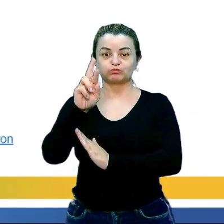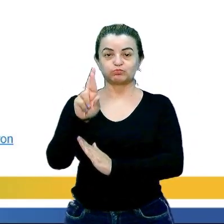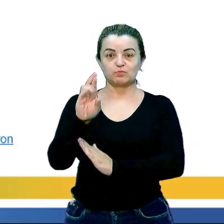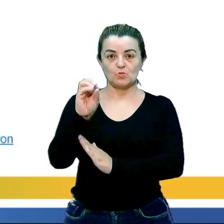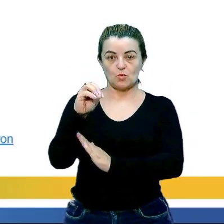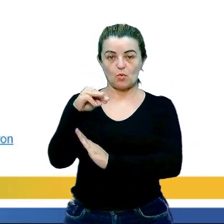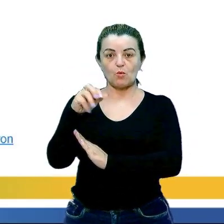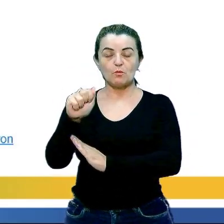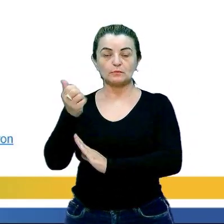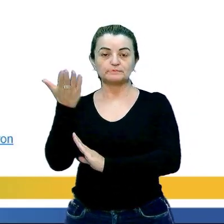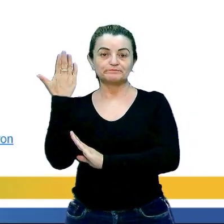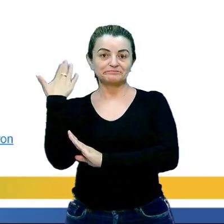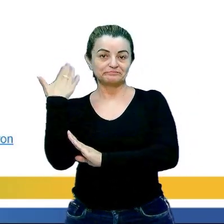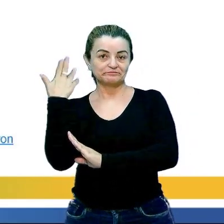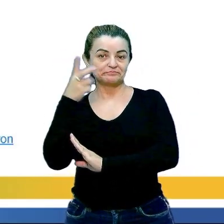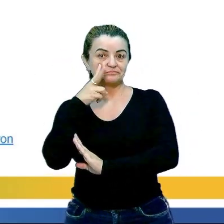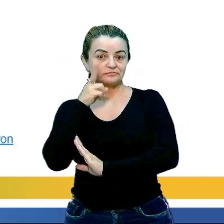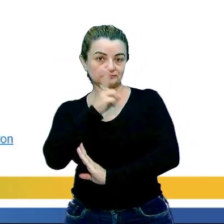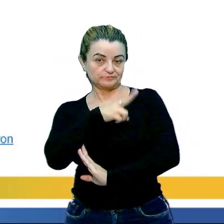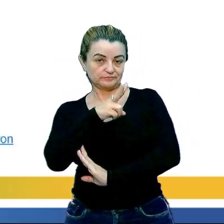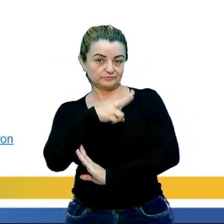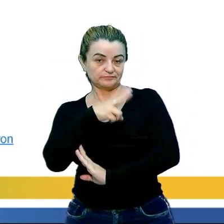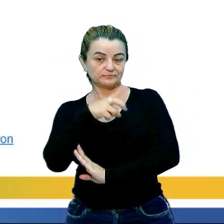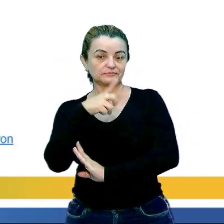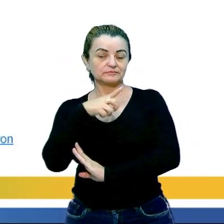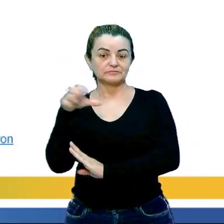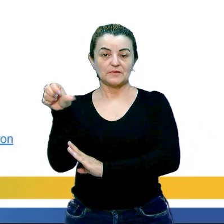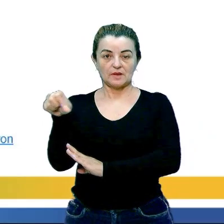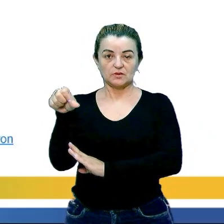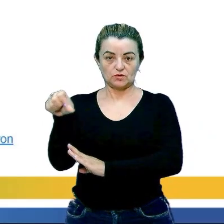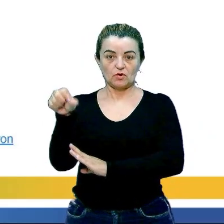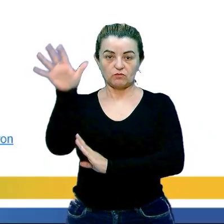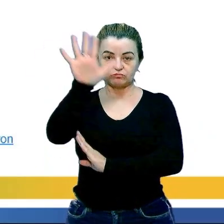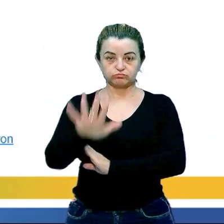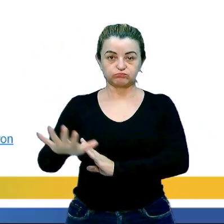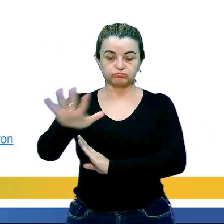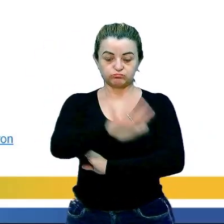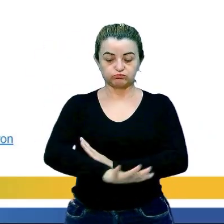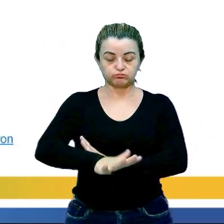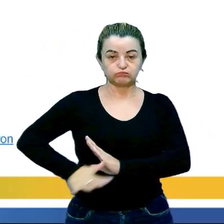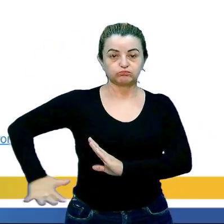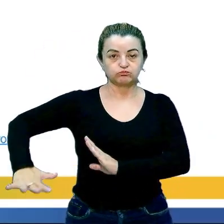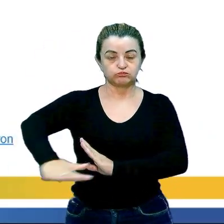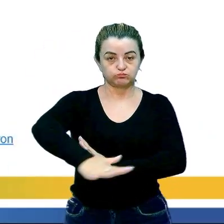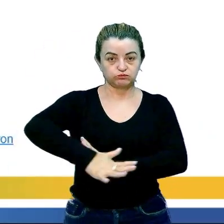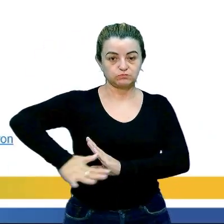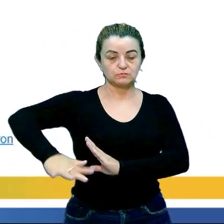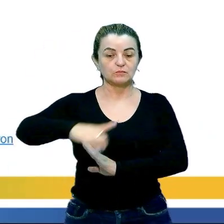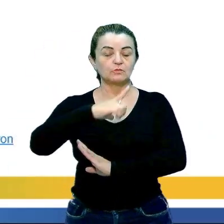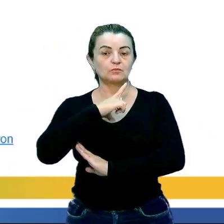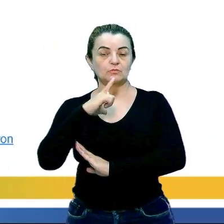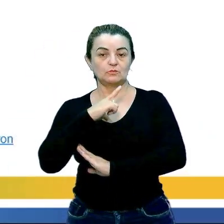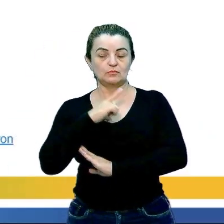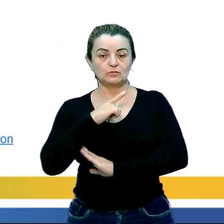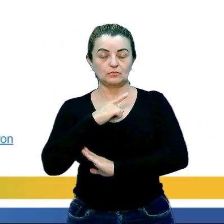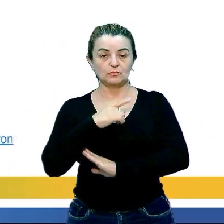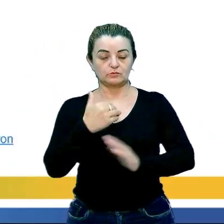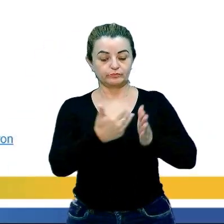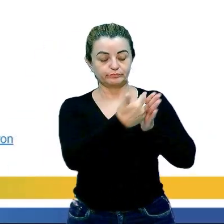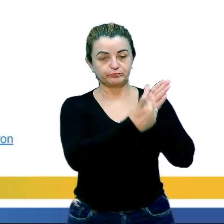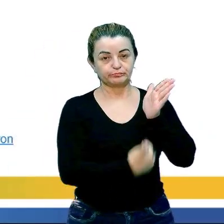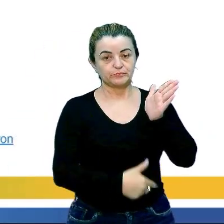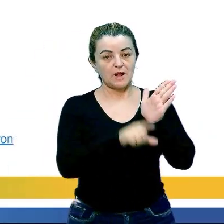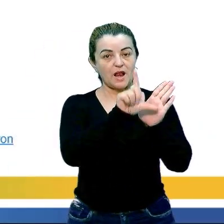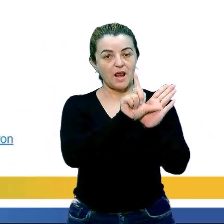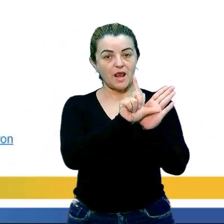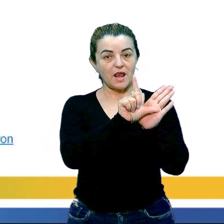Roma Antiga. Vocês podem observar que tem novos territórios. Aí trouxe para vocês algumas legendazinhas falando das conquistas